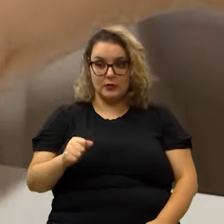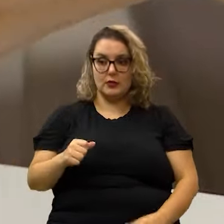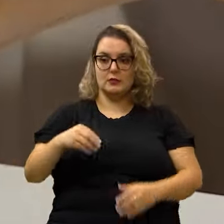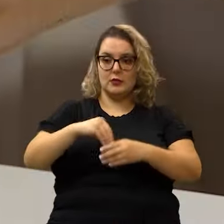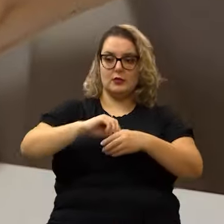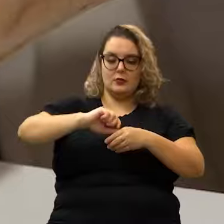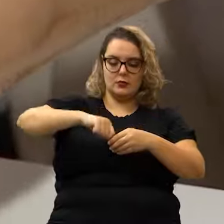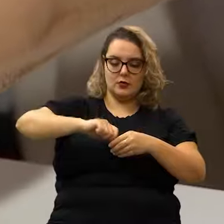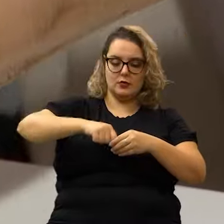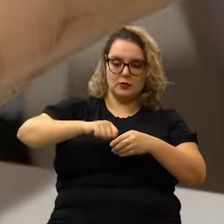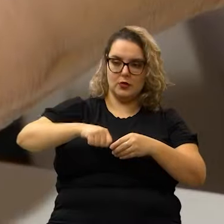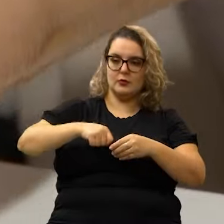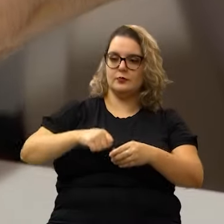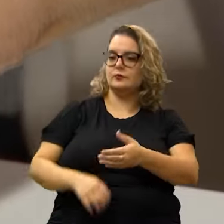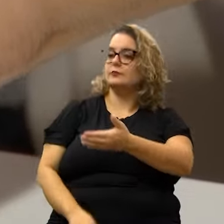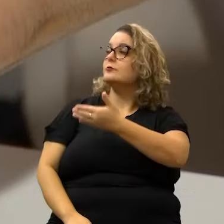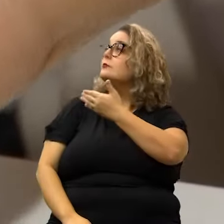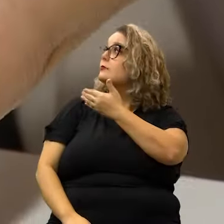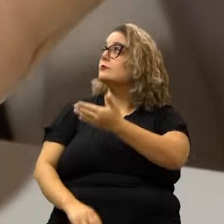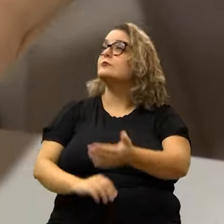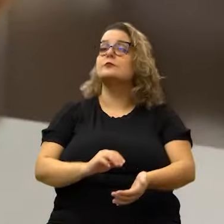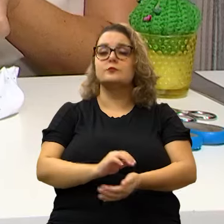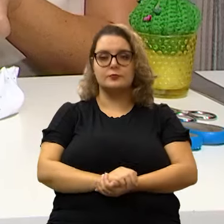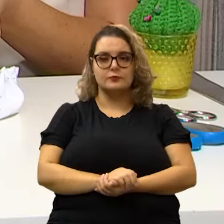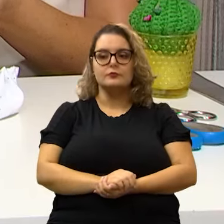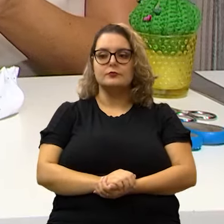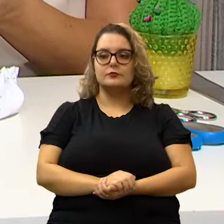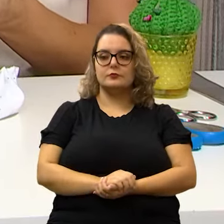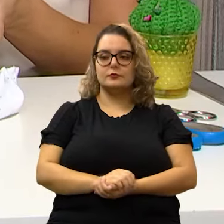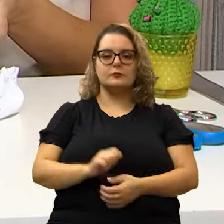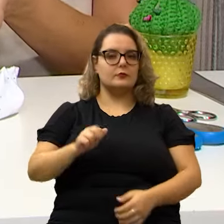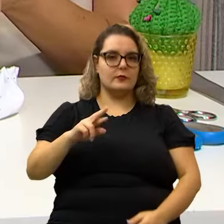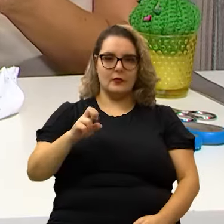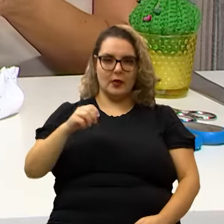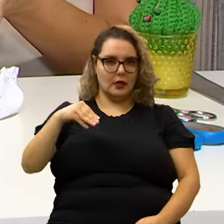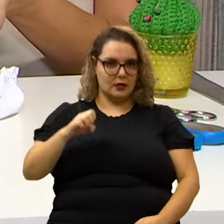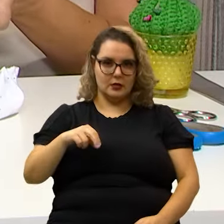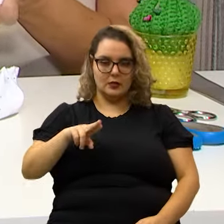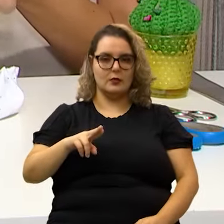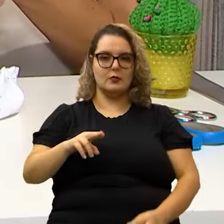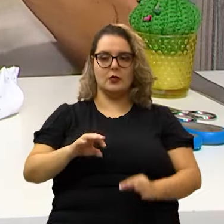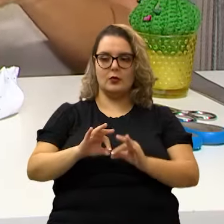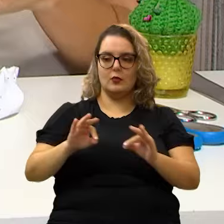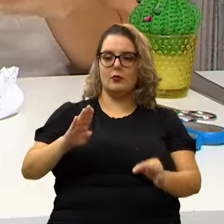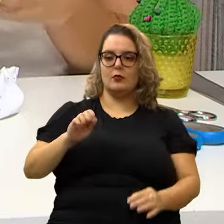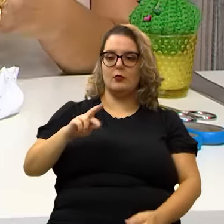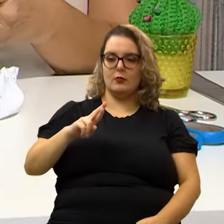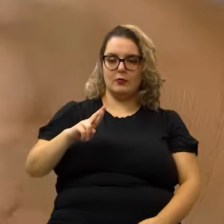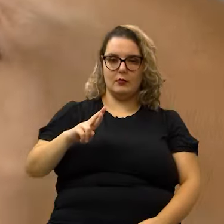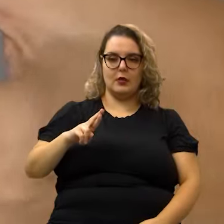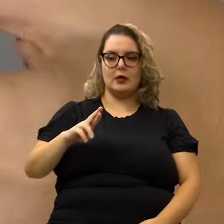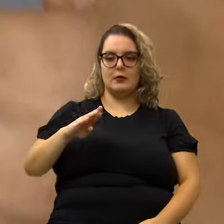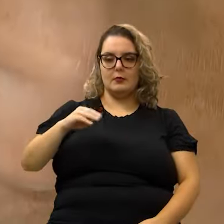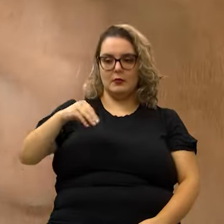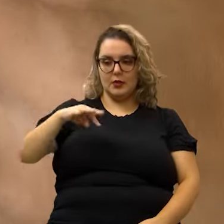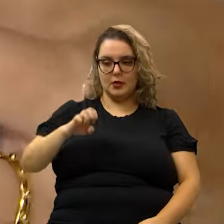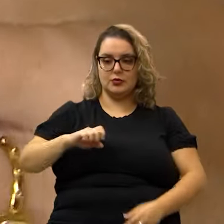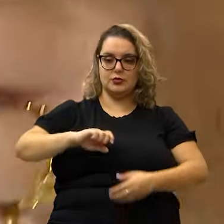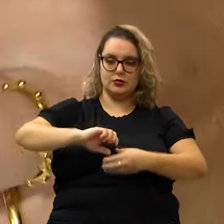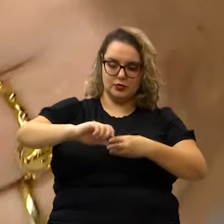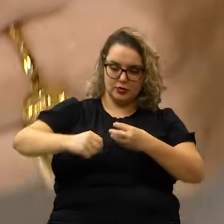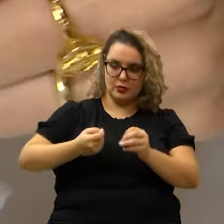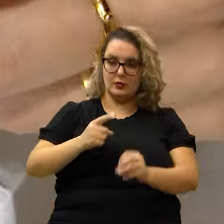no saquinho, faz uma amarração com essas fitinhas de arame, barbante. Eu sempre dou uma virada a mais